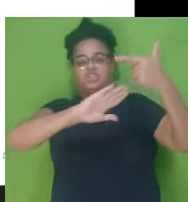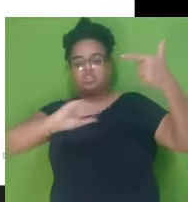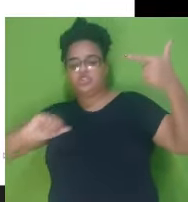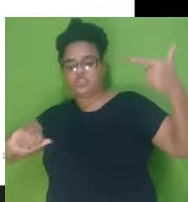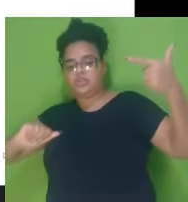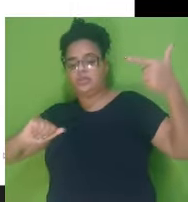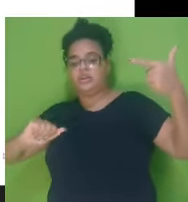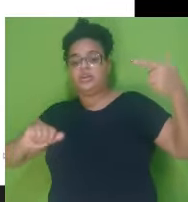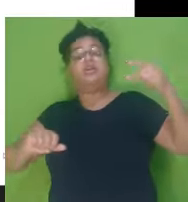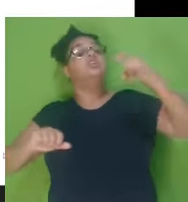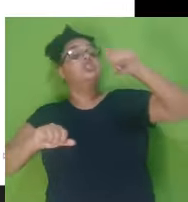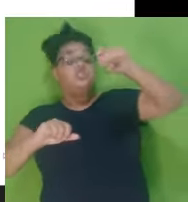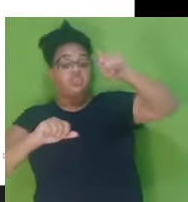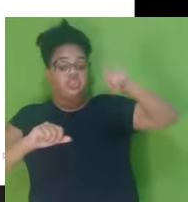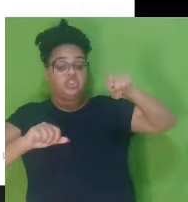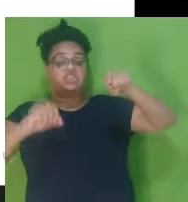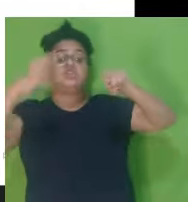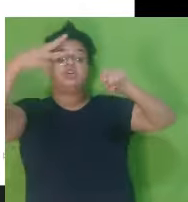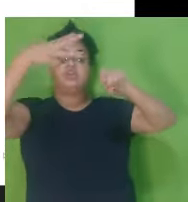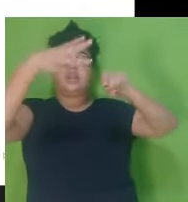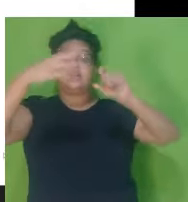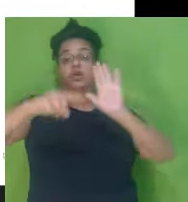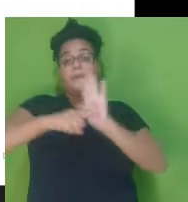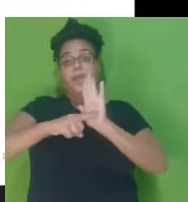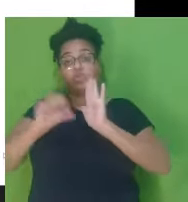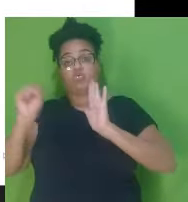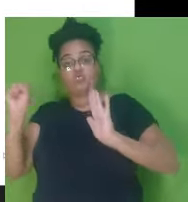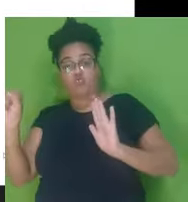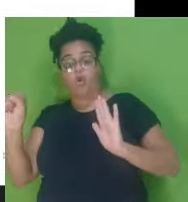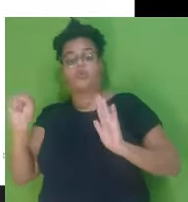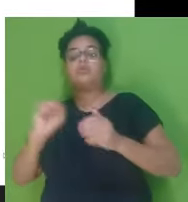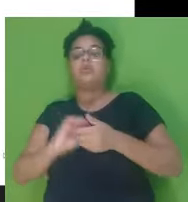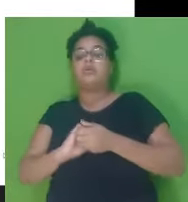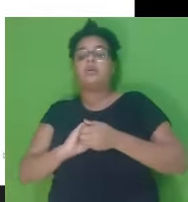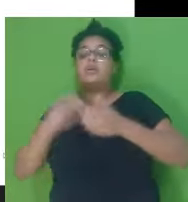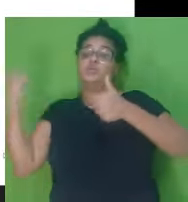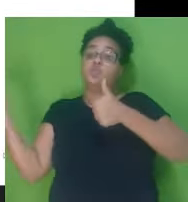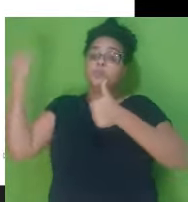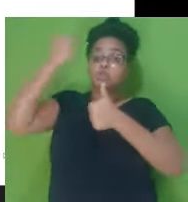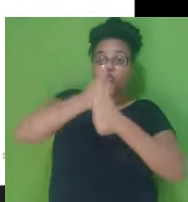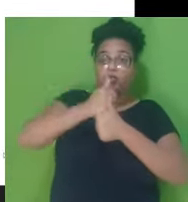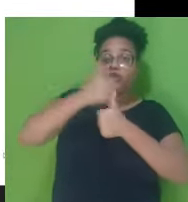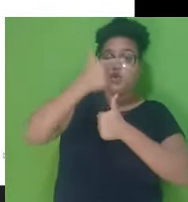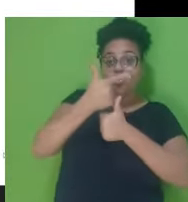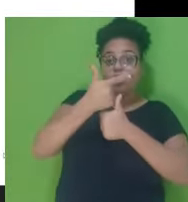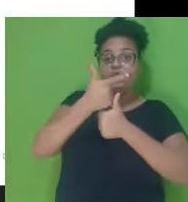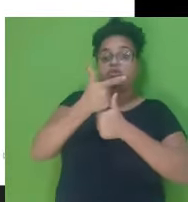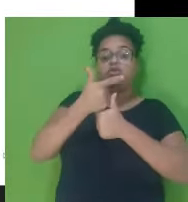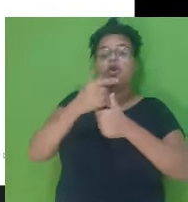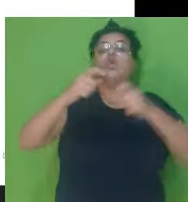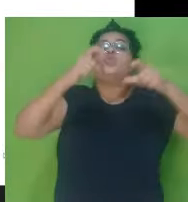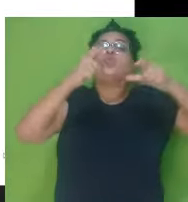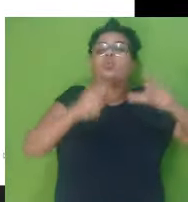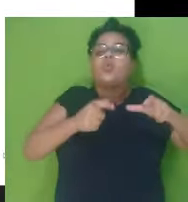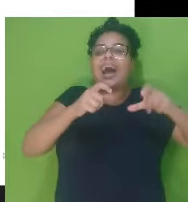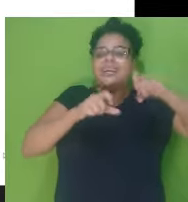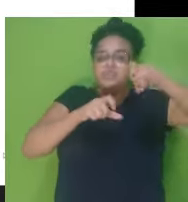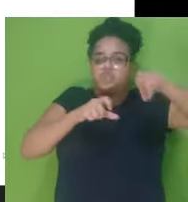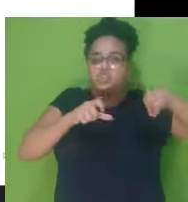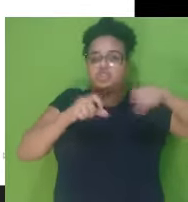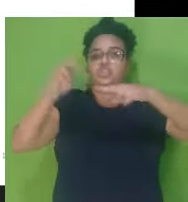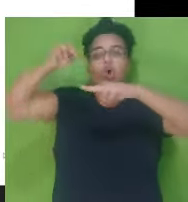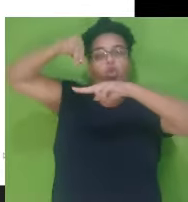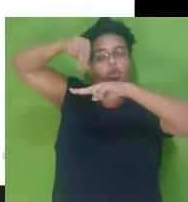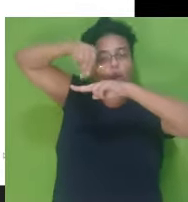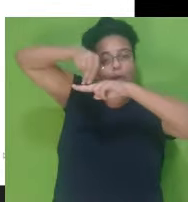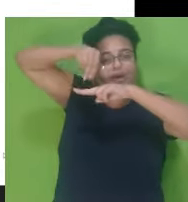o polinômio x3 menos 8. Porque se você substituir 2 no lugar do x aqui, o